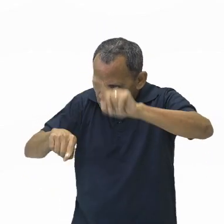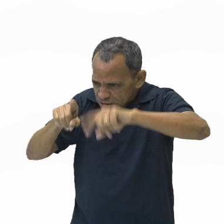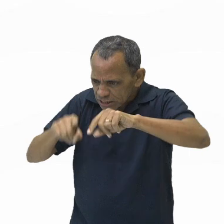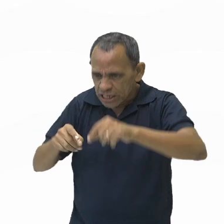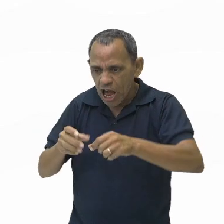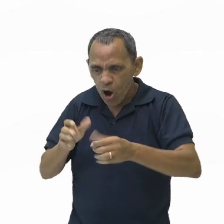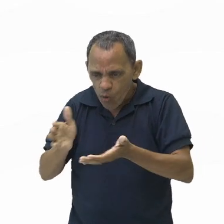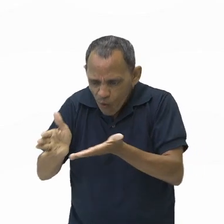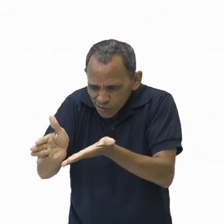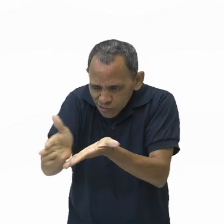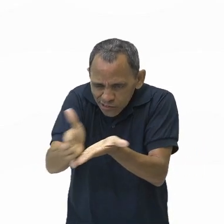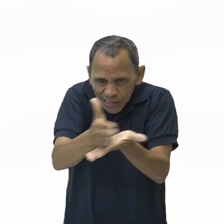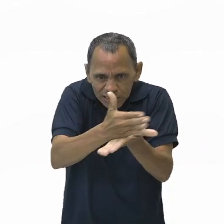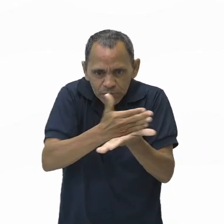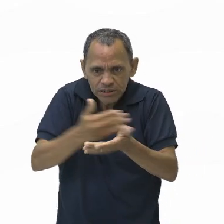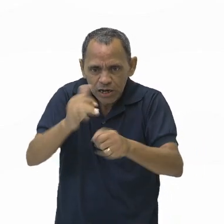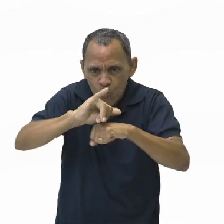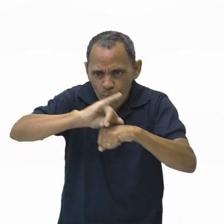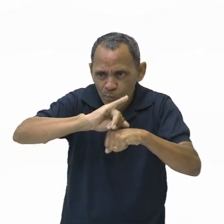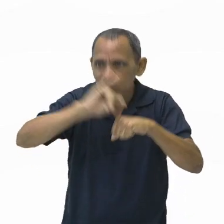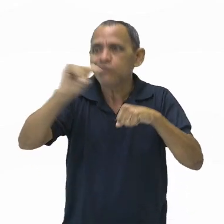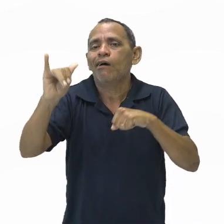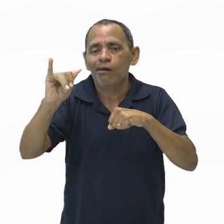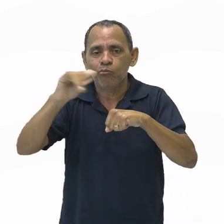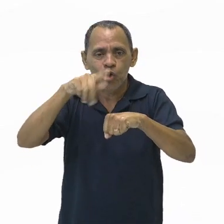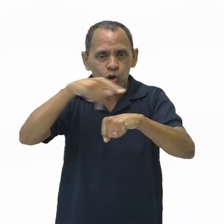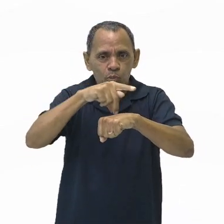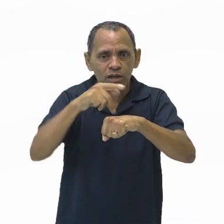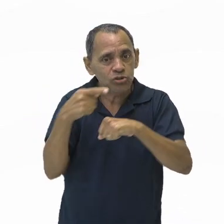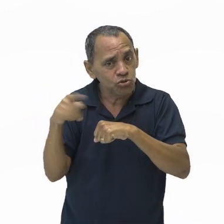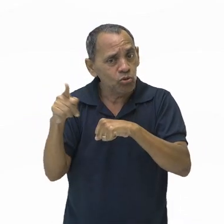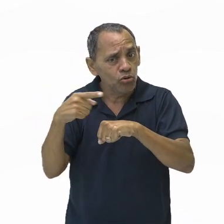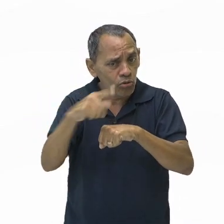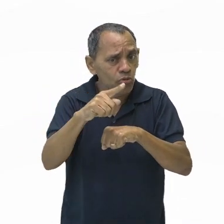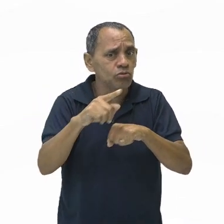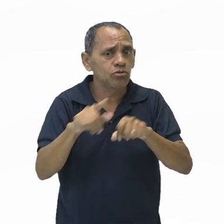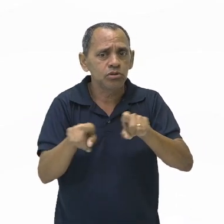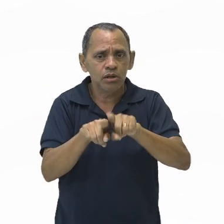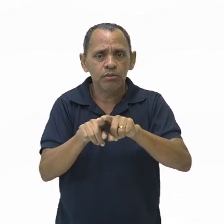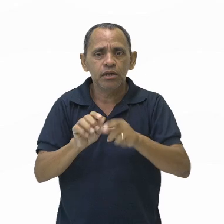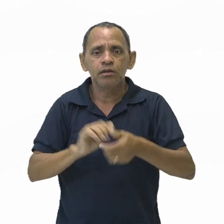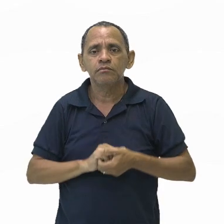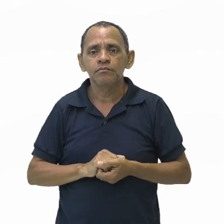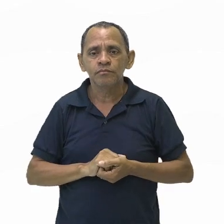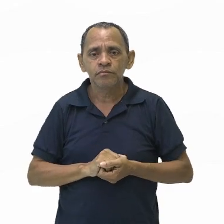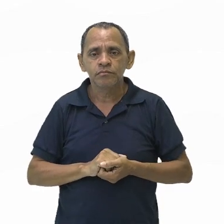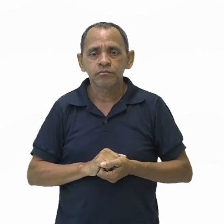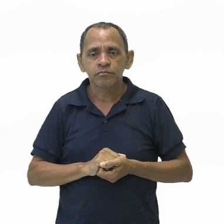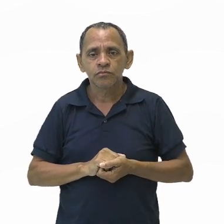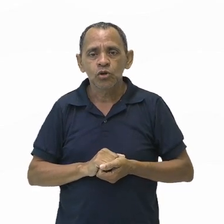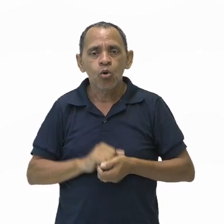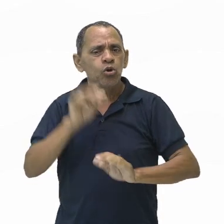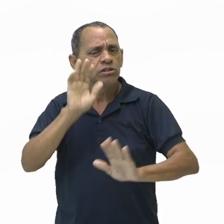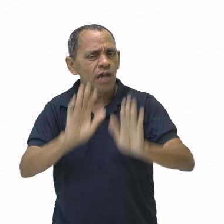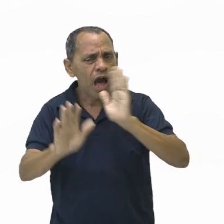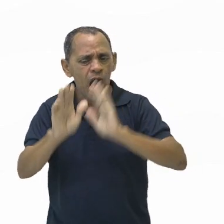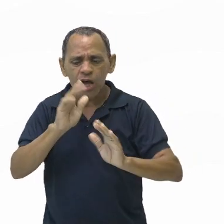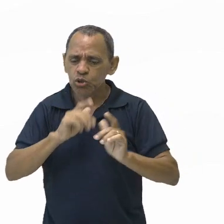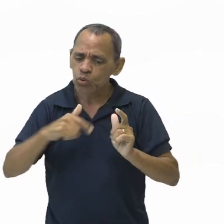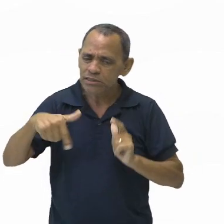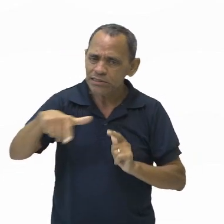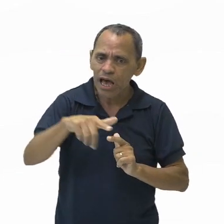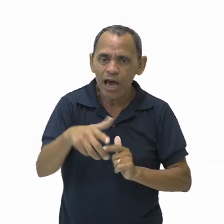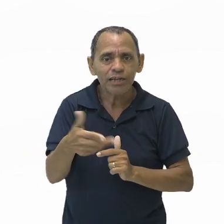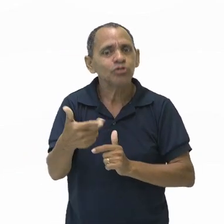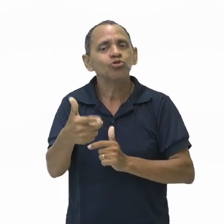né? Então observem que é uma lógica diferente, né? Quando você tem uma certa preocupação com a área ao redor, com a manutenção,